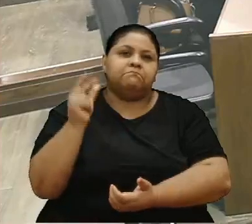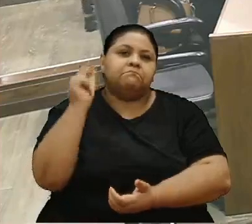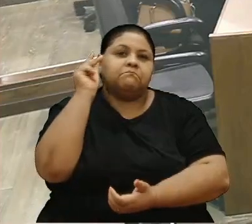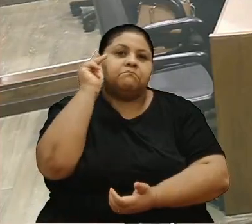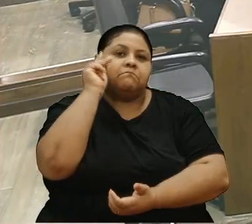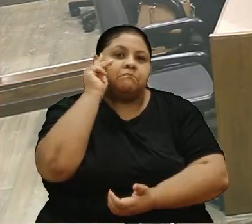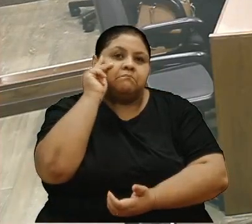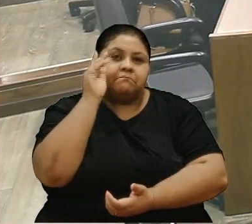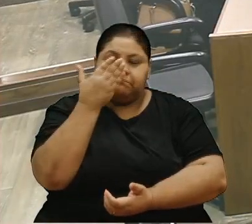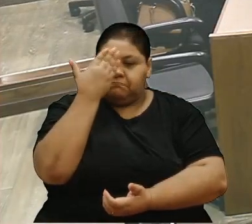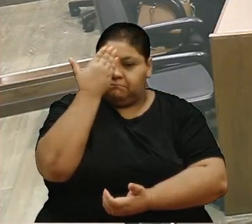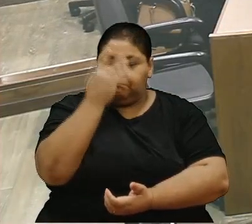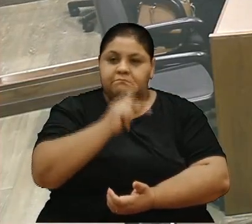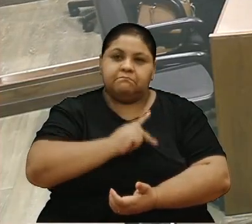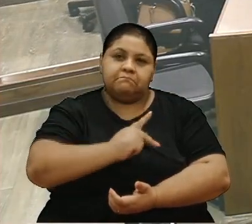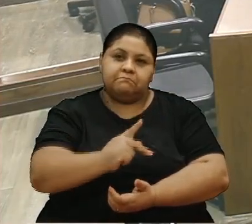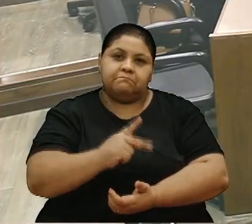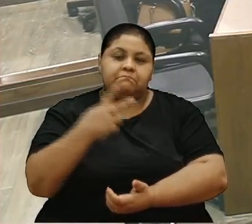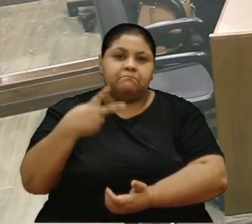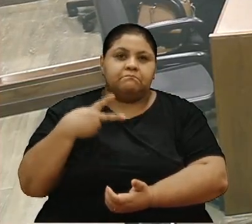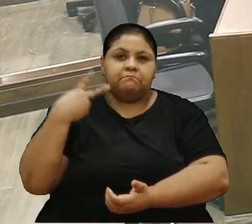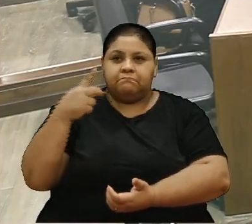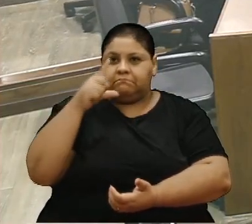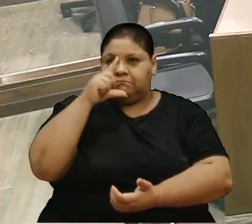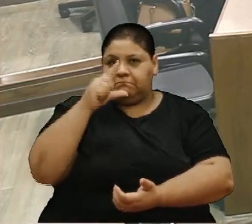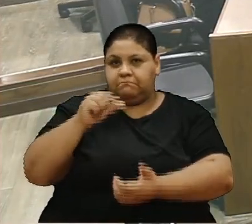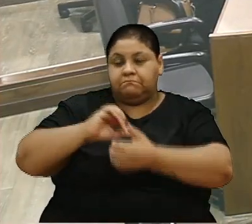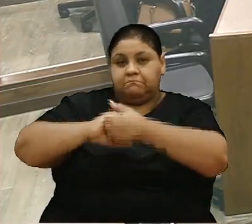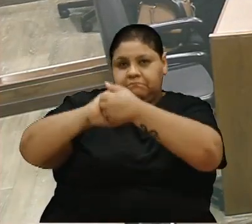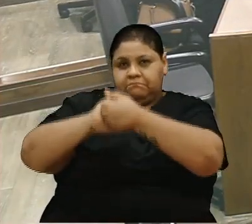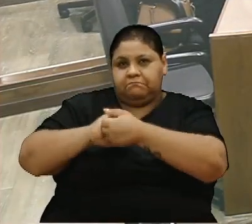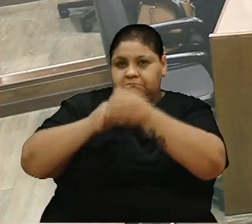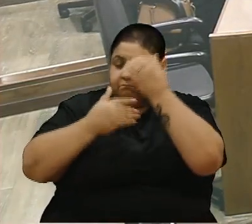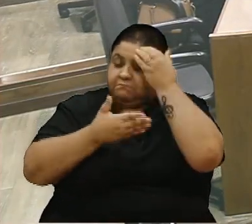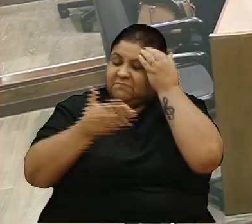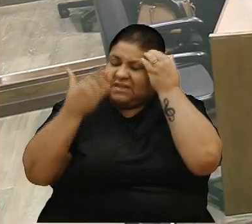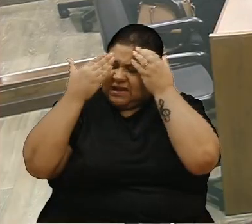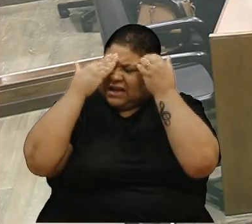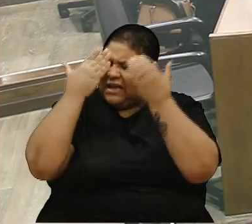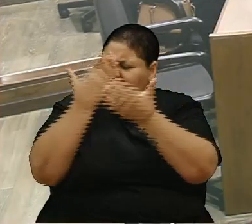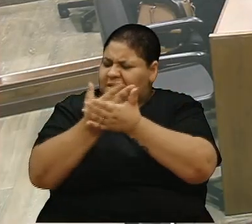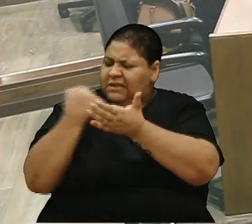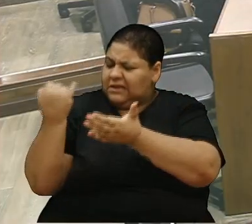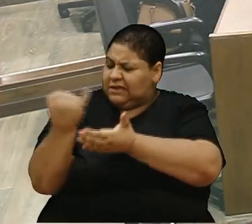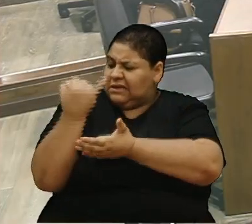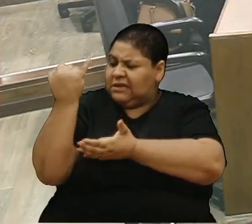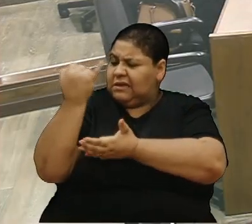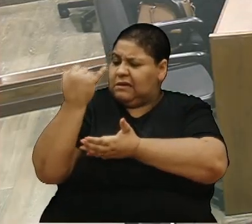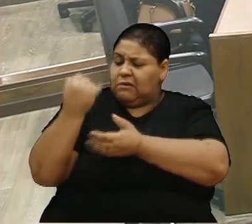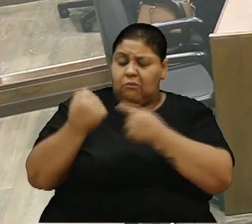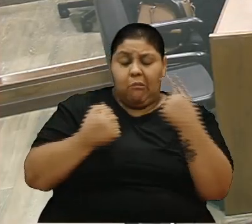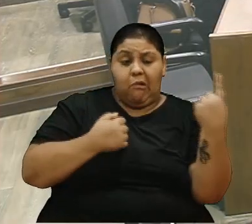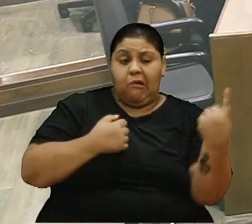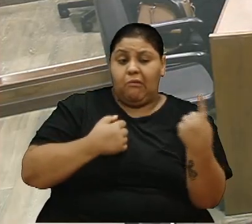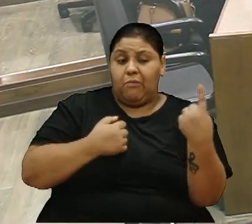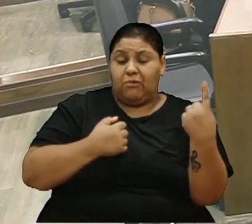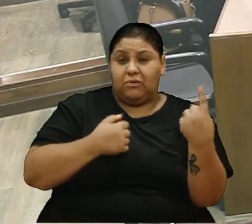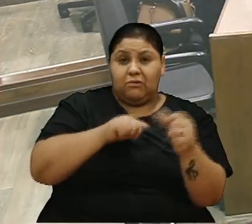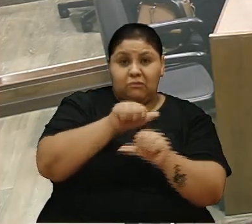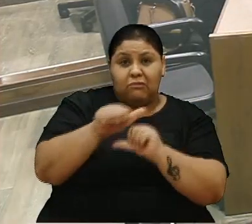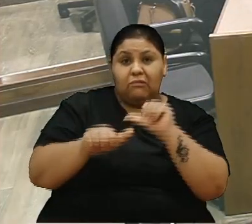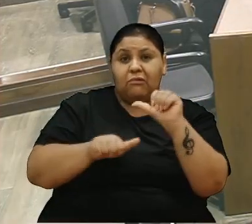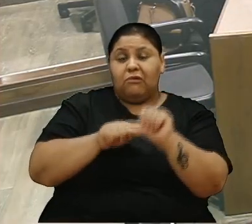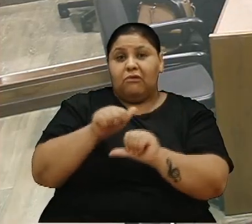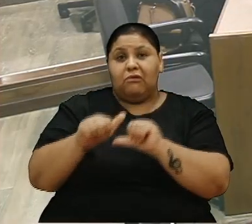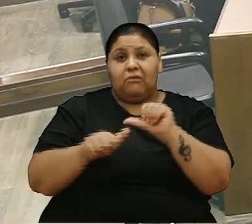Cláudio Libardi. Muito obrigado, presidente. Vereador Santo Fantinel, cumprimentar o senhor. Acredito que seja prudente, presidente, uma única alteração, que é o